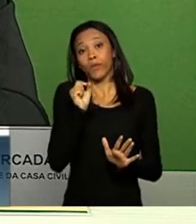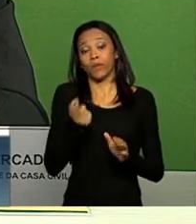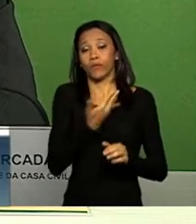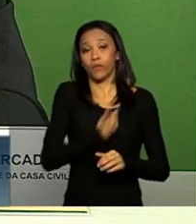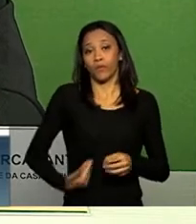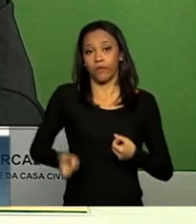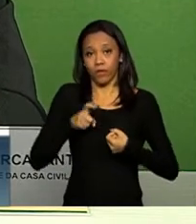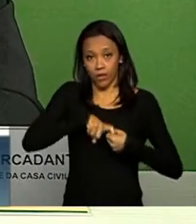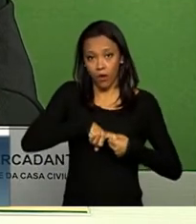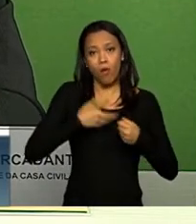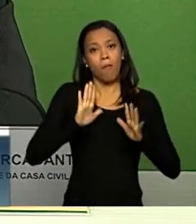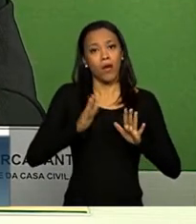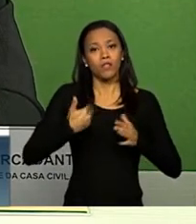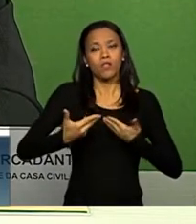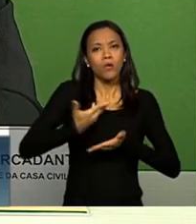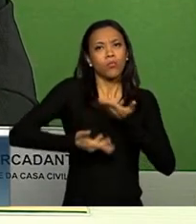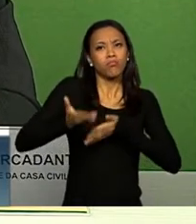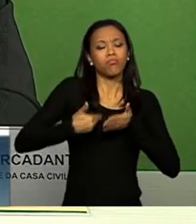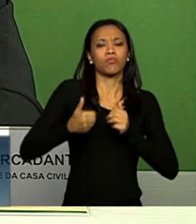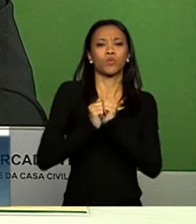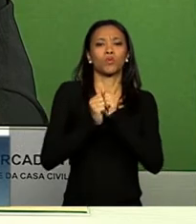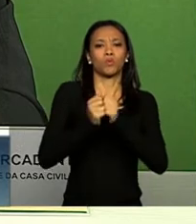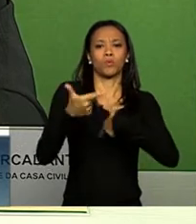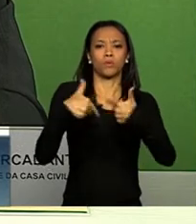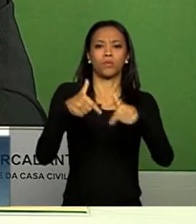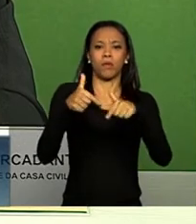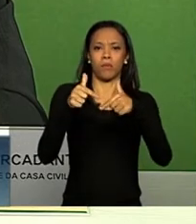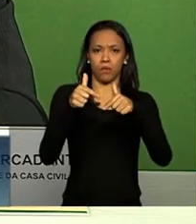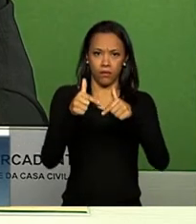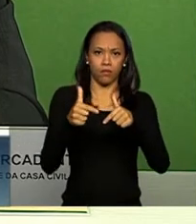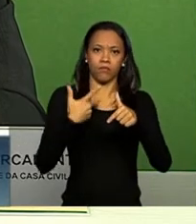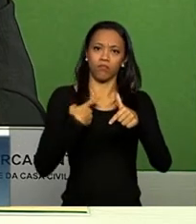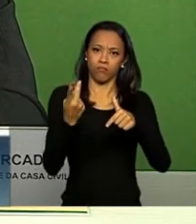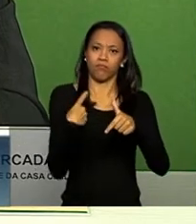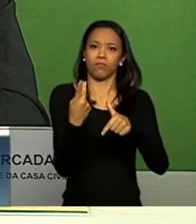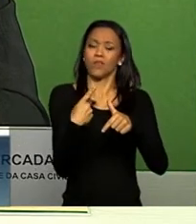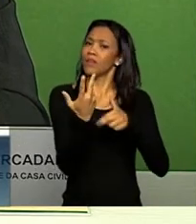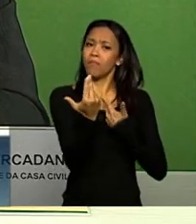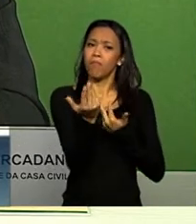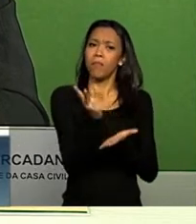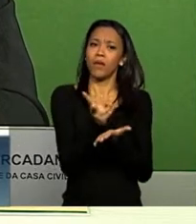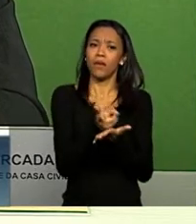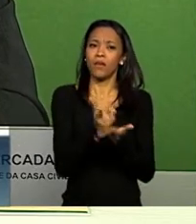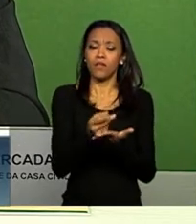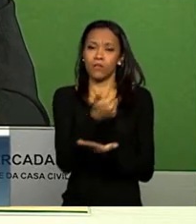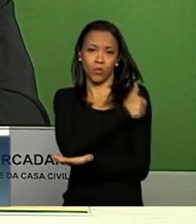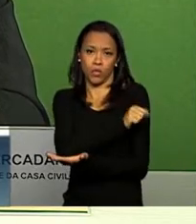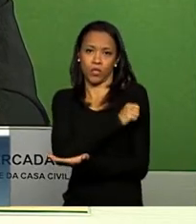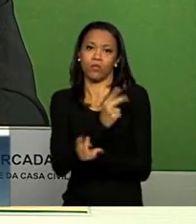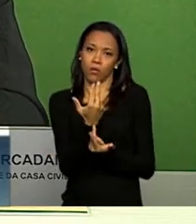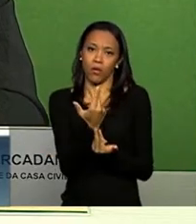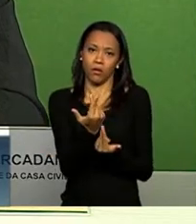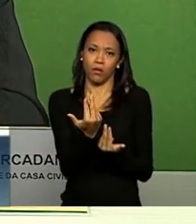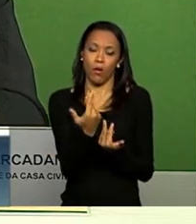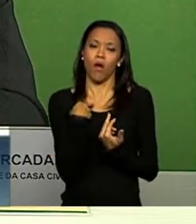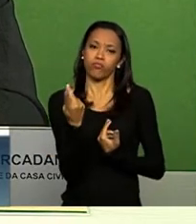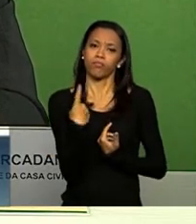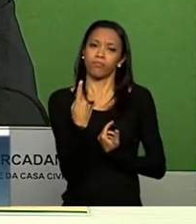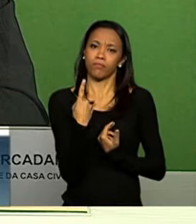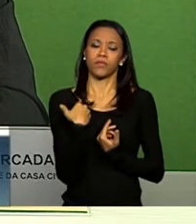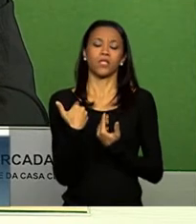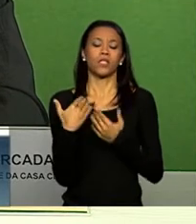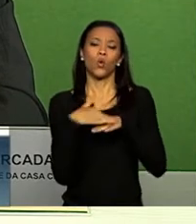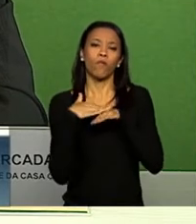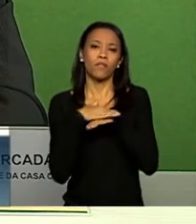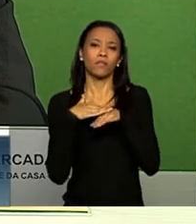E estamos trabalhando junto numa agenda muito qualificada. A mesma coisa vale para o Rio de Janeiro. A gente tem feito reuniões permanentes para discutir a